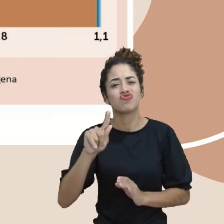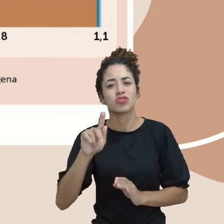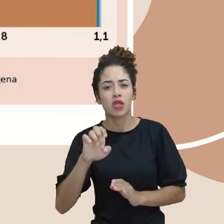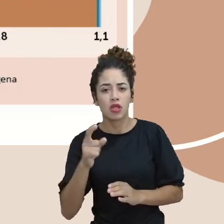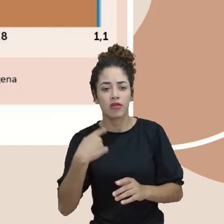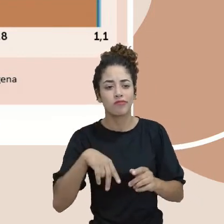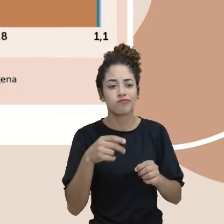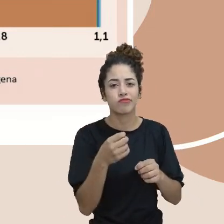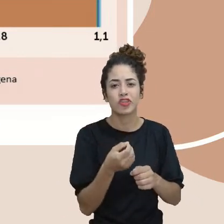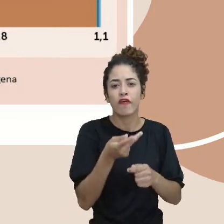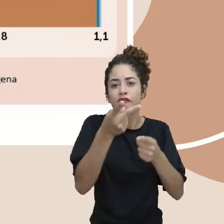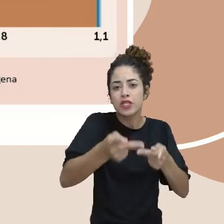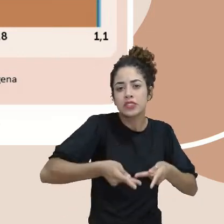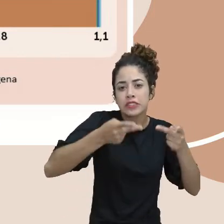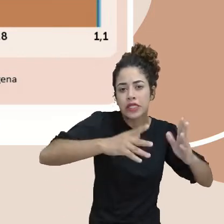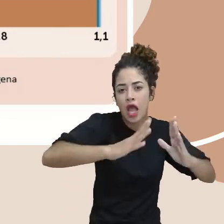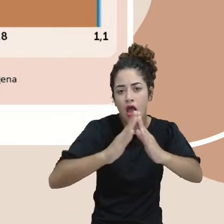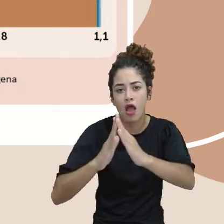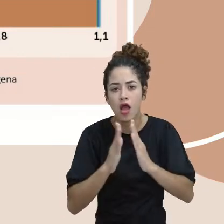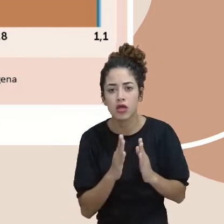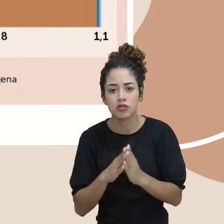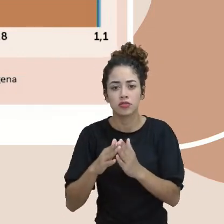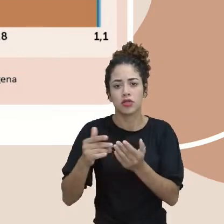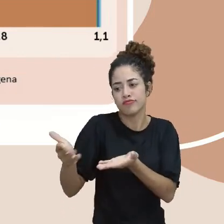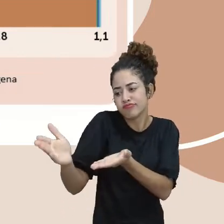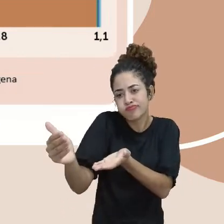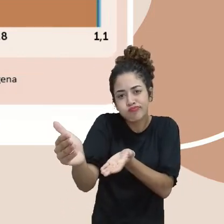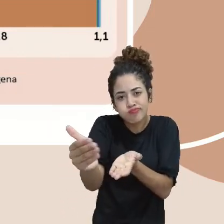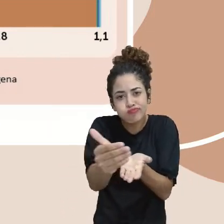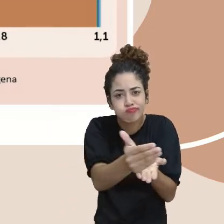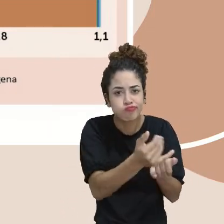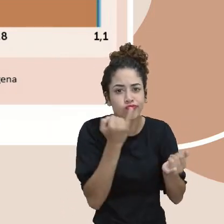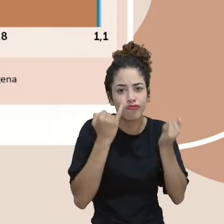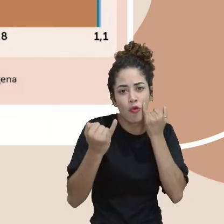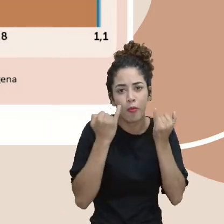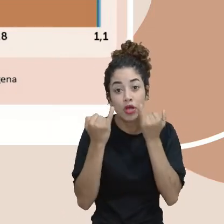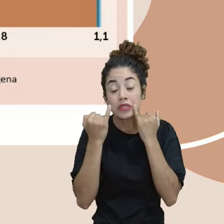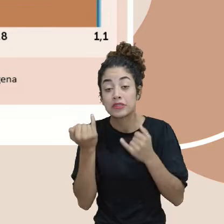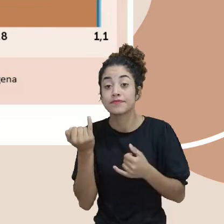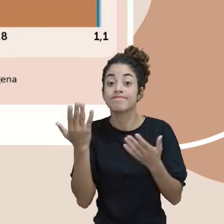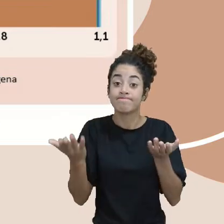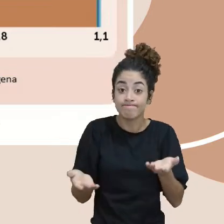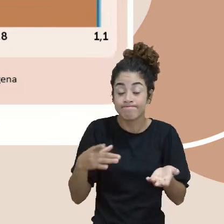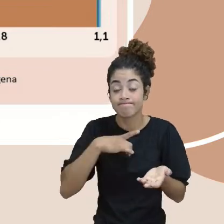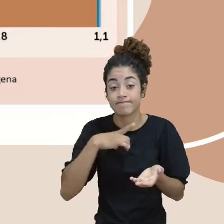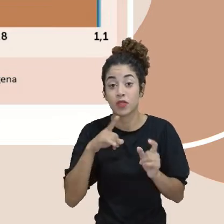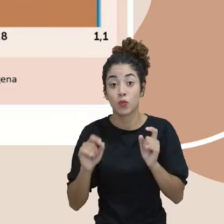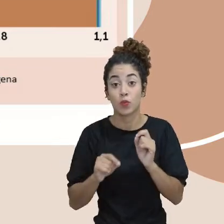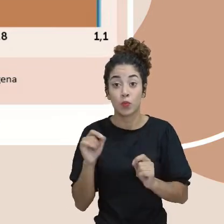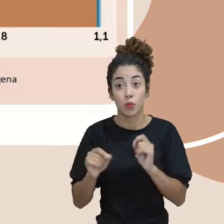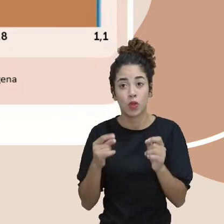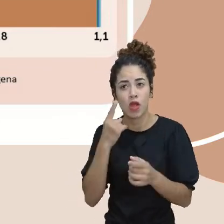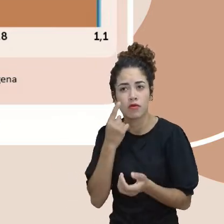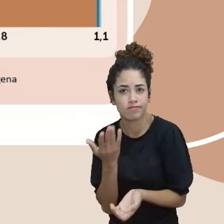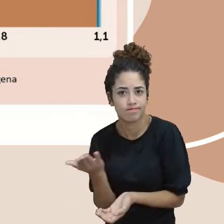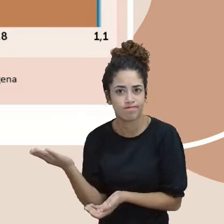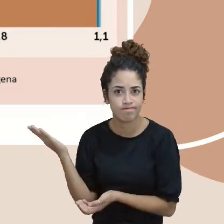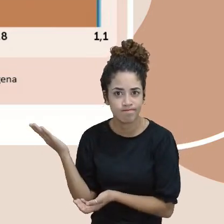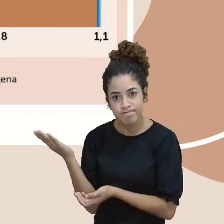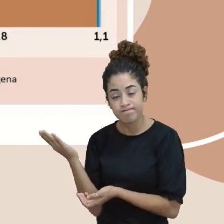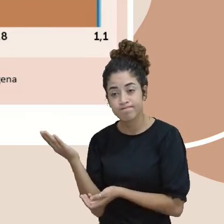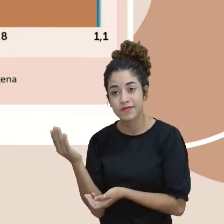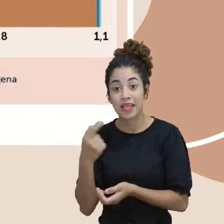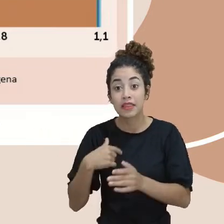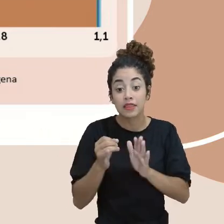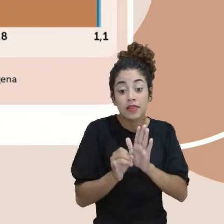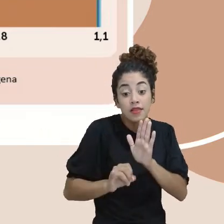dos bairros para colher informações da sociedade. Dentre essas informações, nós temos a autodeclaração, né, a